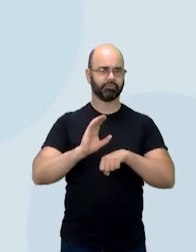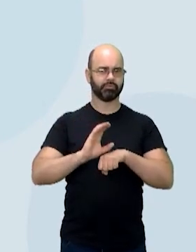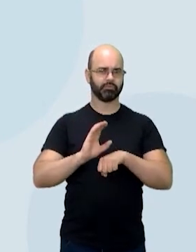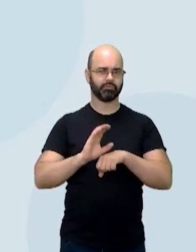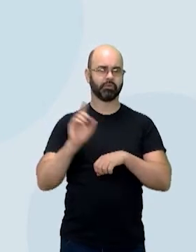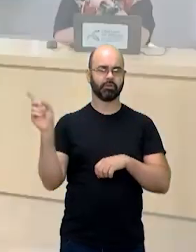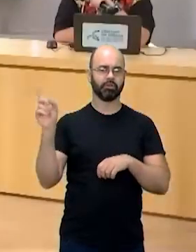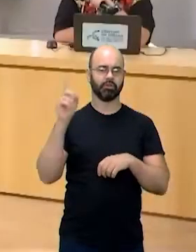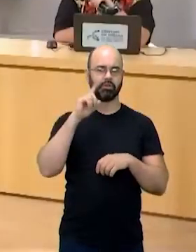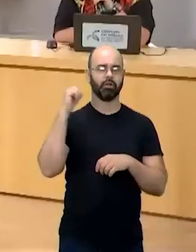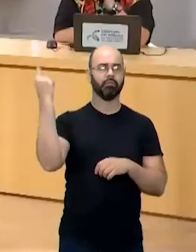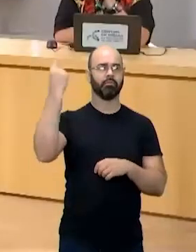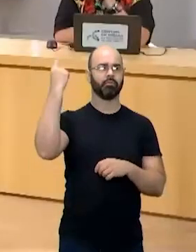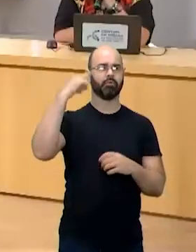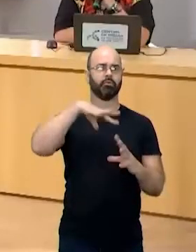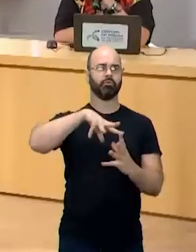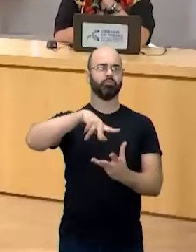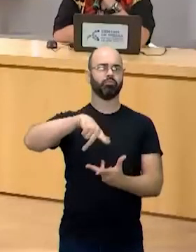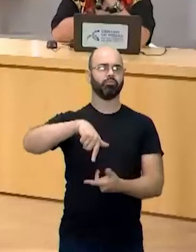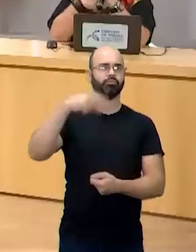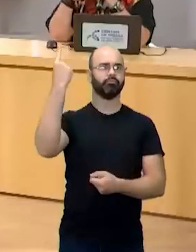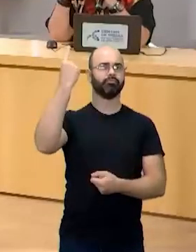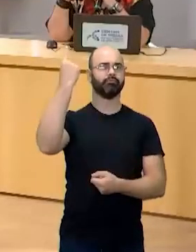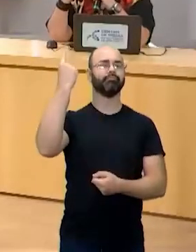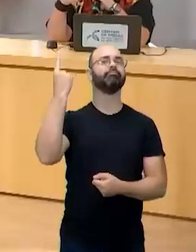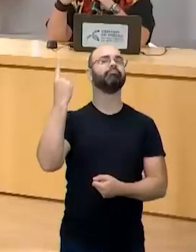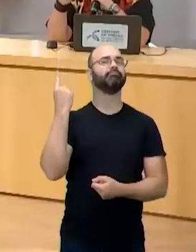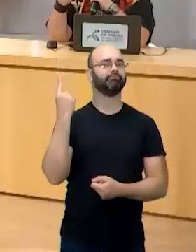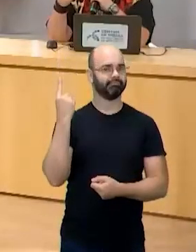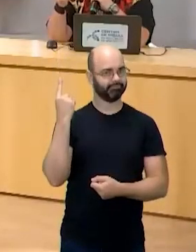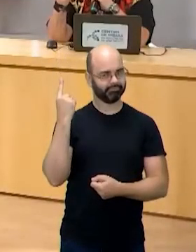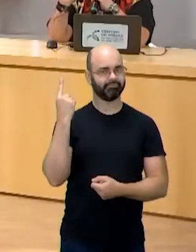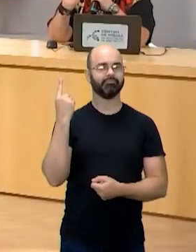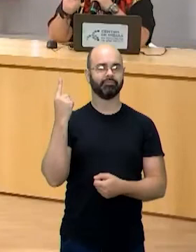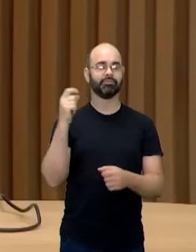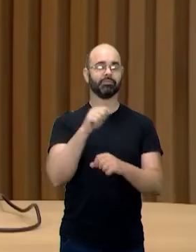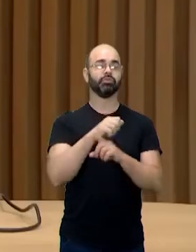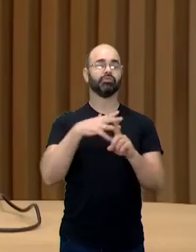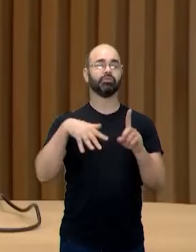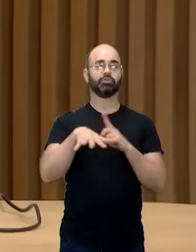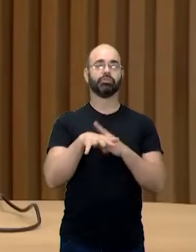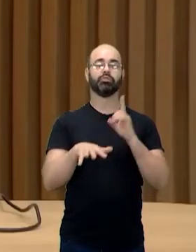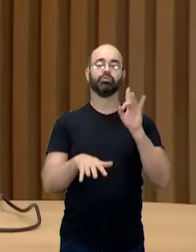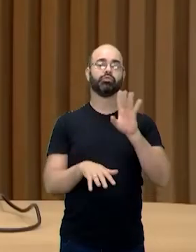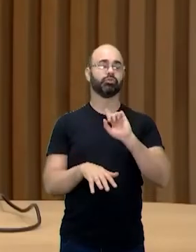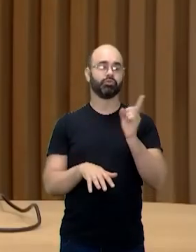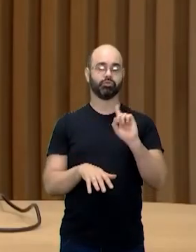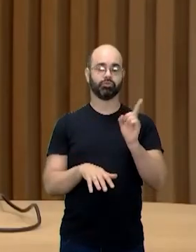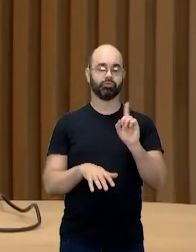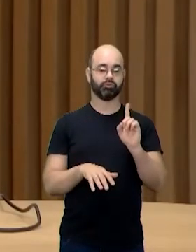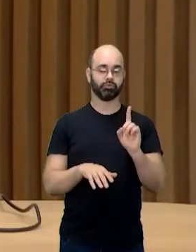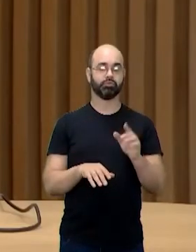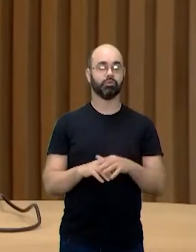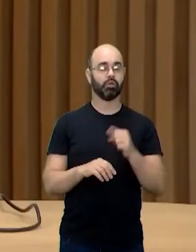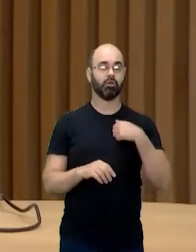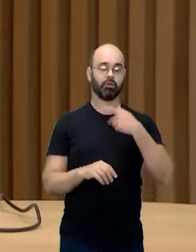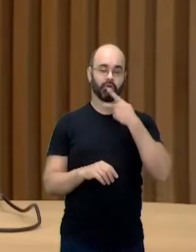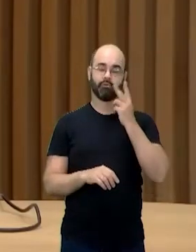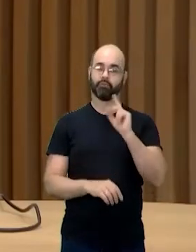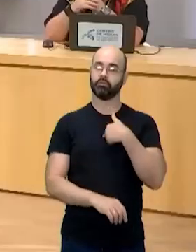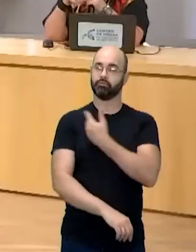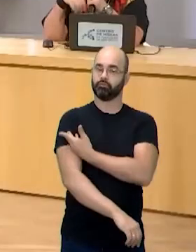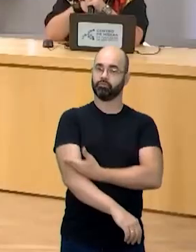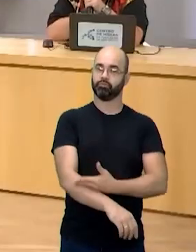garantias sociais, ela é a primeira no mundo? É a primeira no mundo. É a primeira no mundo. Não só social, como também ambiental. Isso eu falo muito nas aulas de